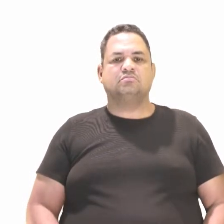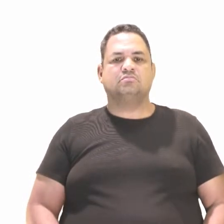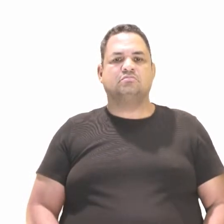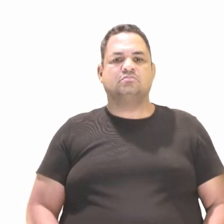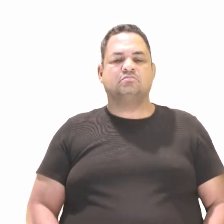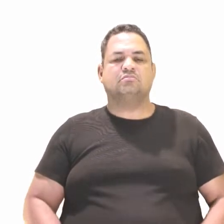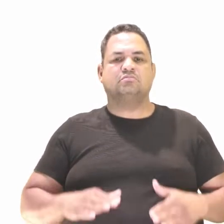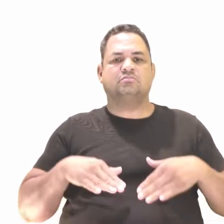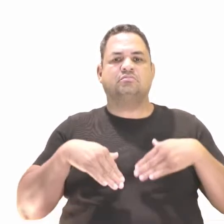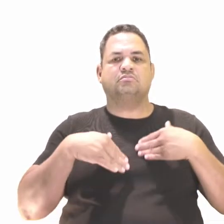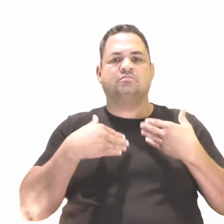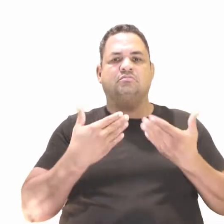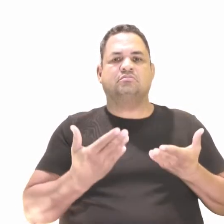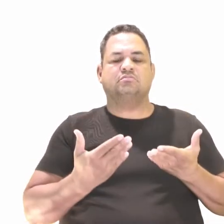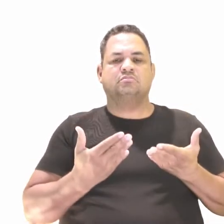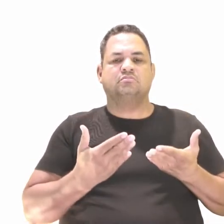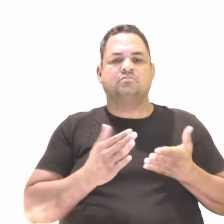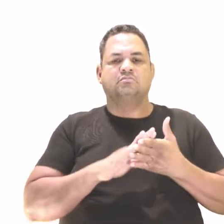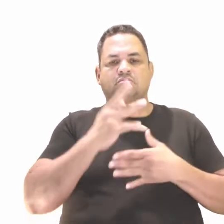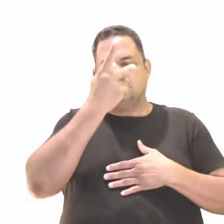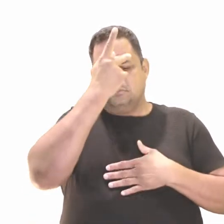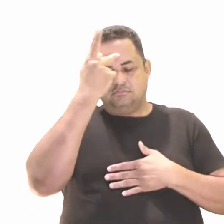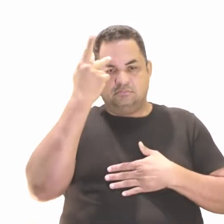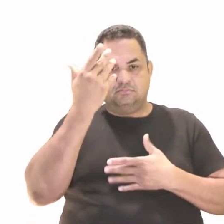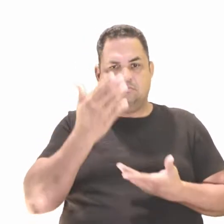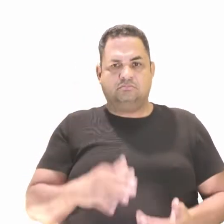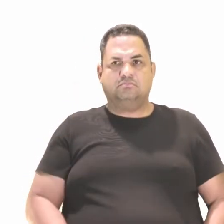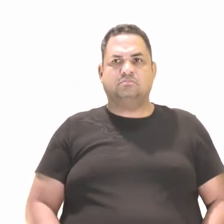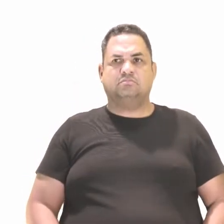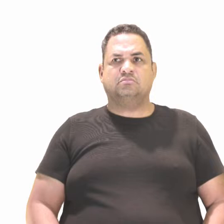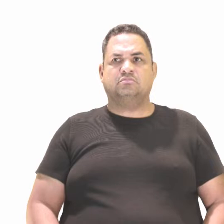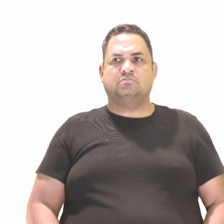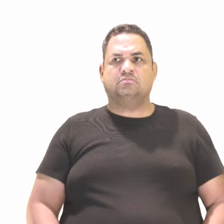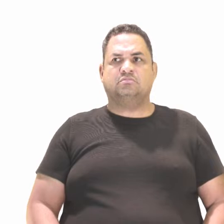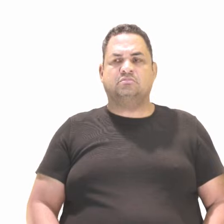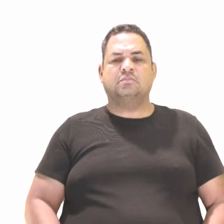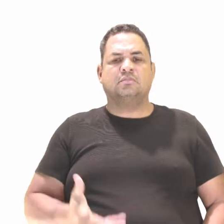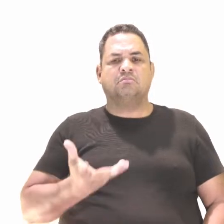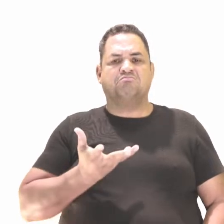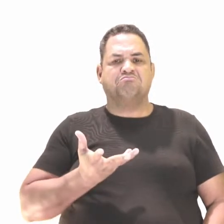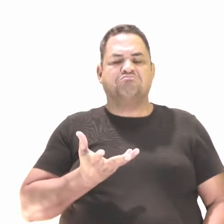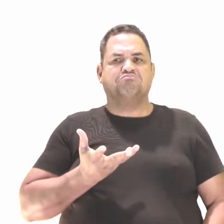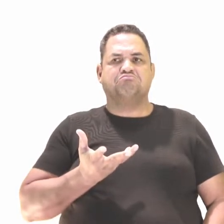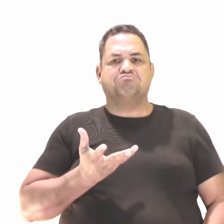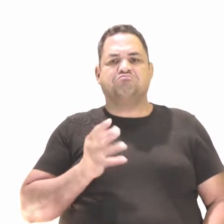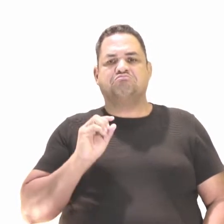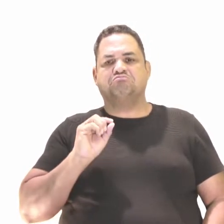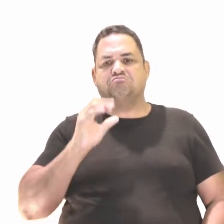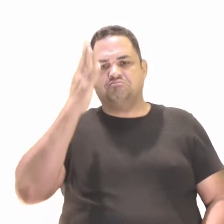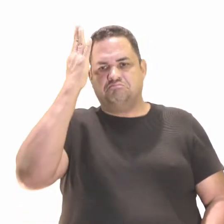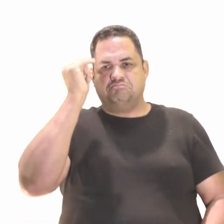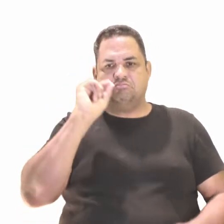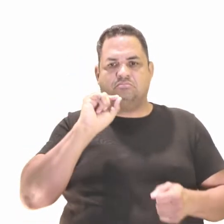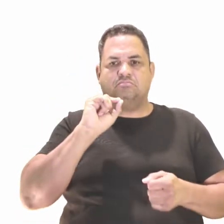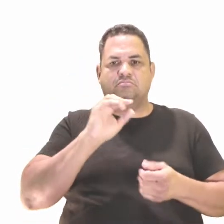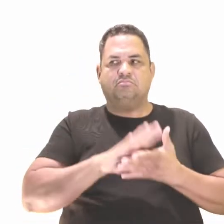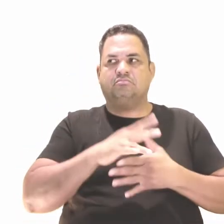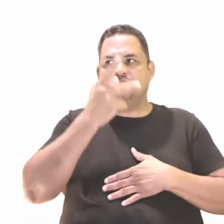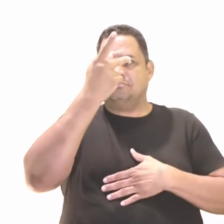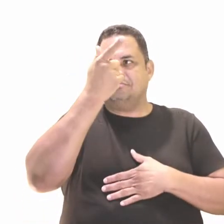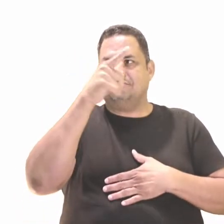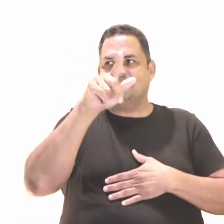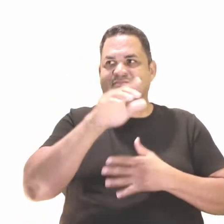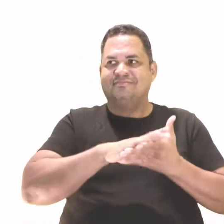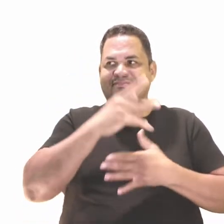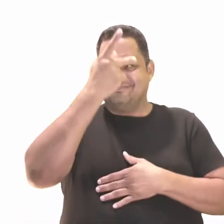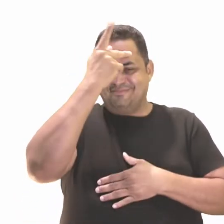seja, quando a pessoa responde assim, é porque ela tem interesse em saber, né, o que a outra pessoa quer.